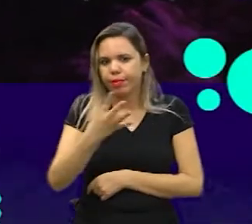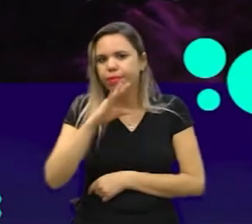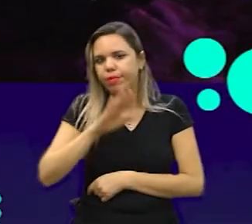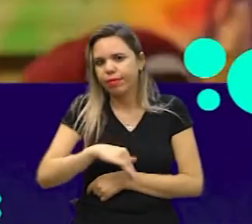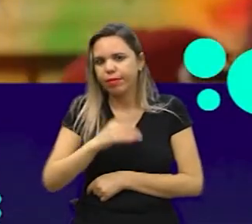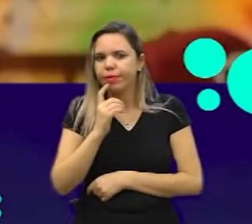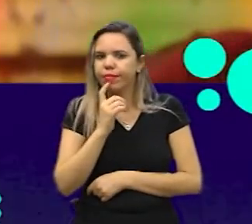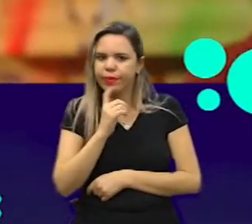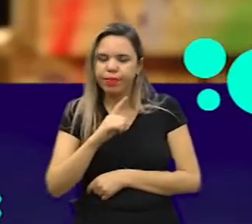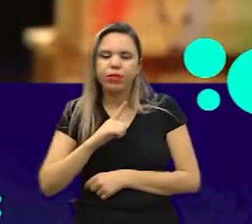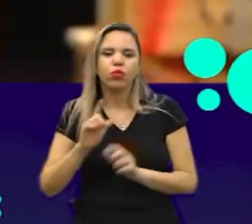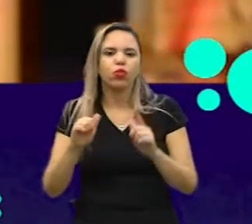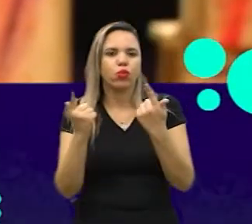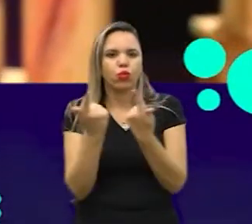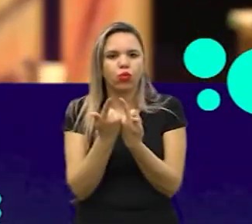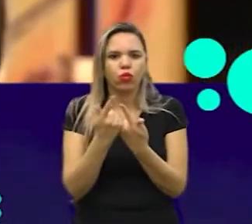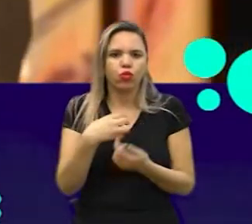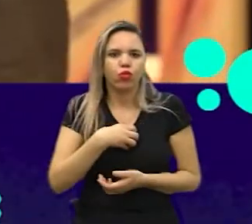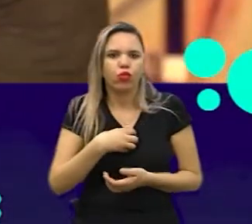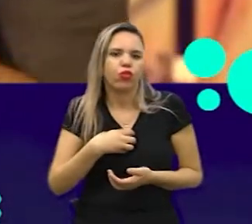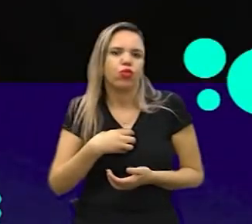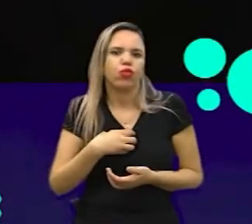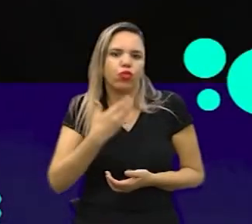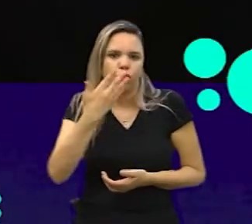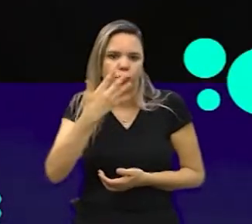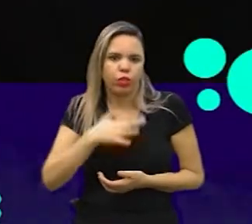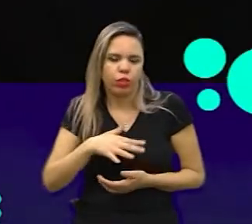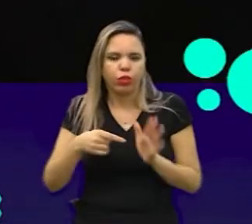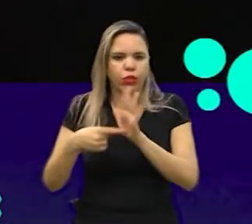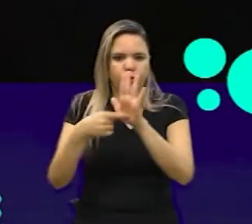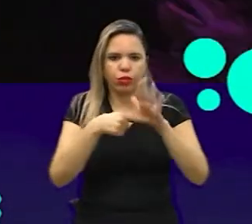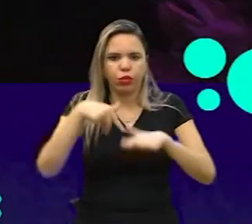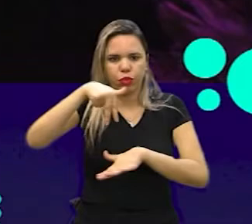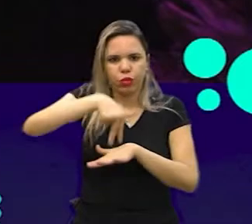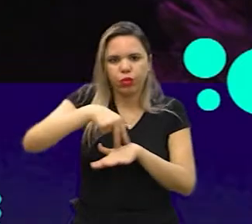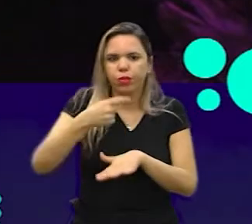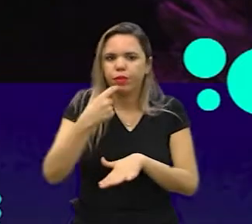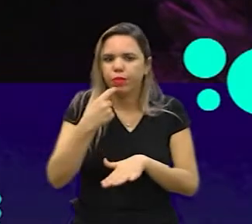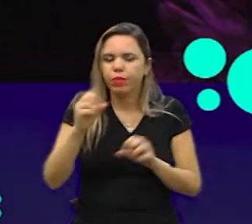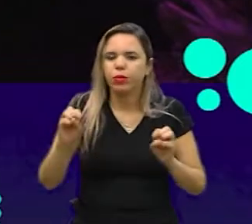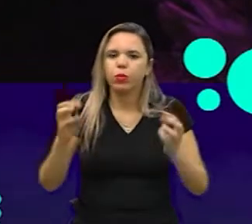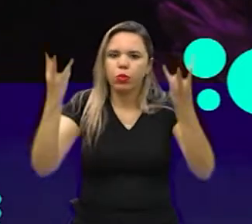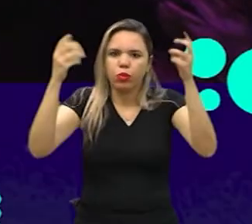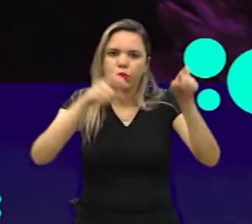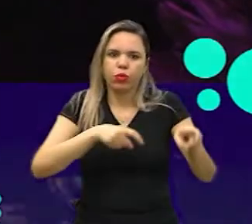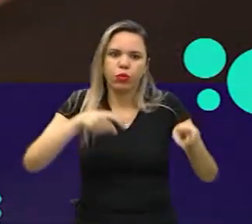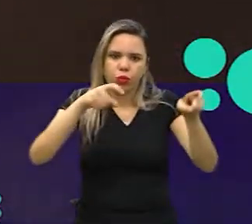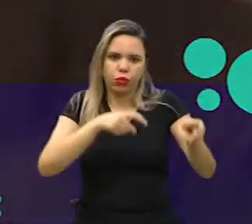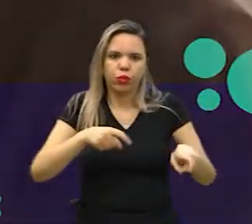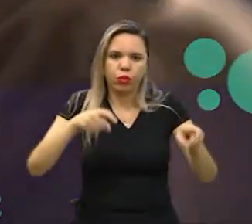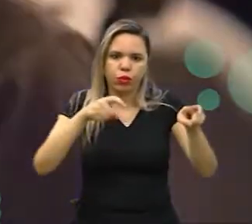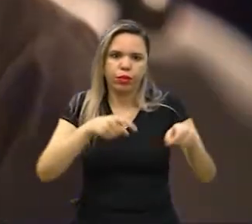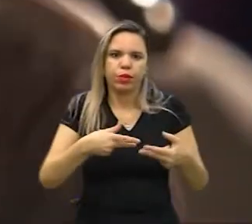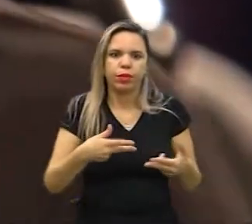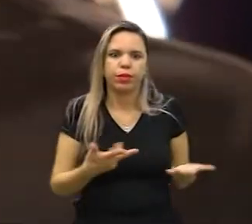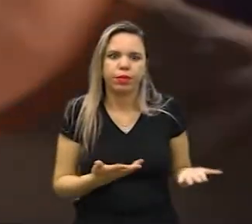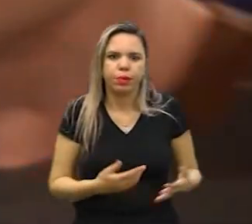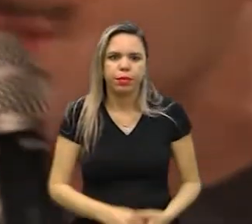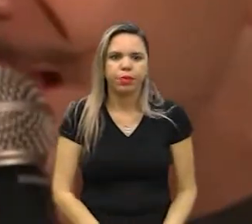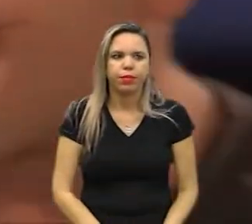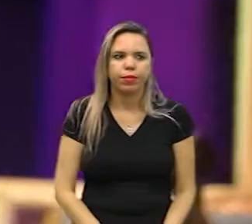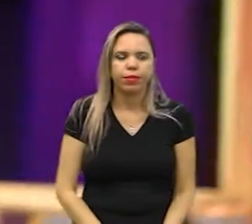das 4 da tarde, o grupo Jeito Moleque se apresenta em Campinas. O show vai ser na Fazenda Santa Margarida.